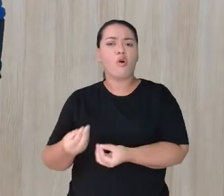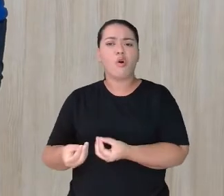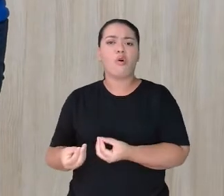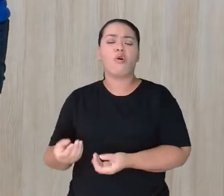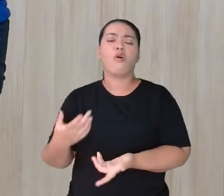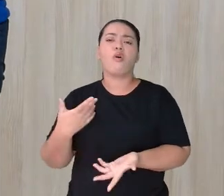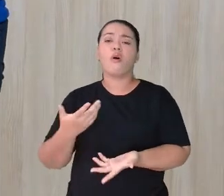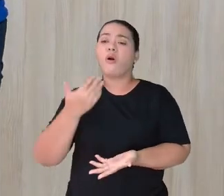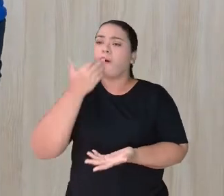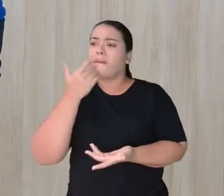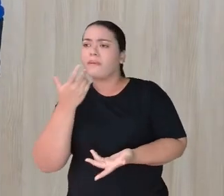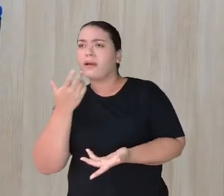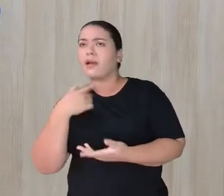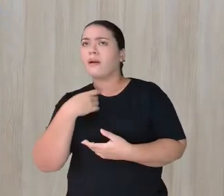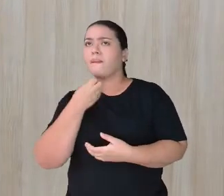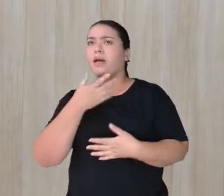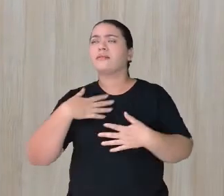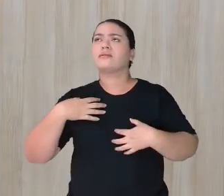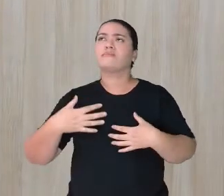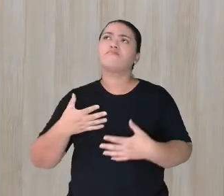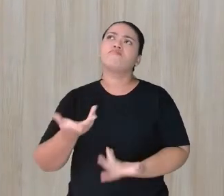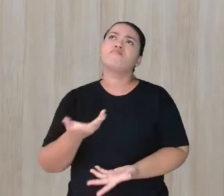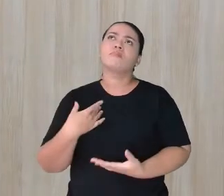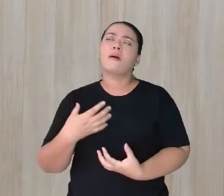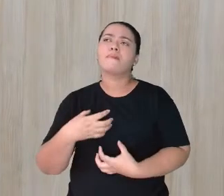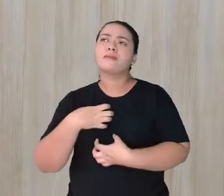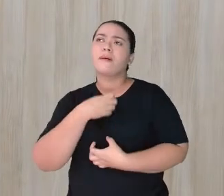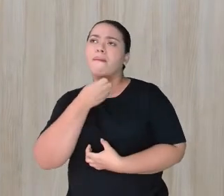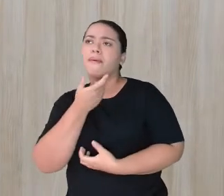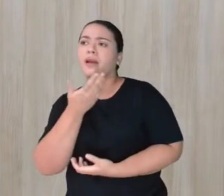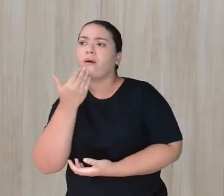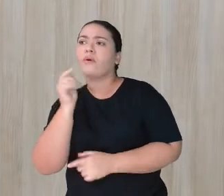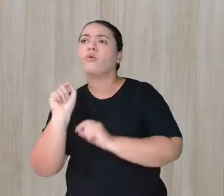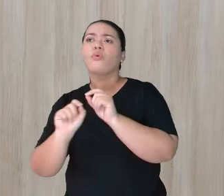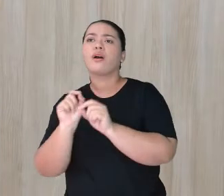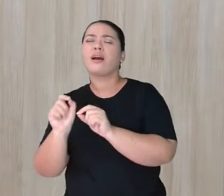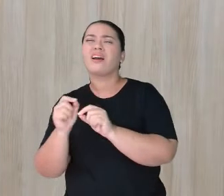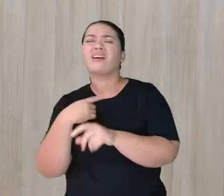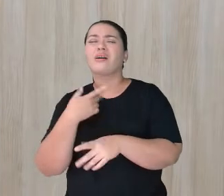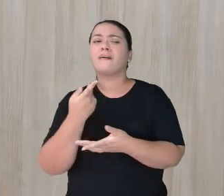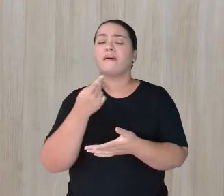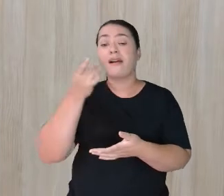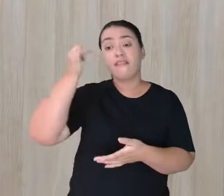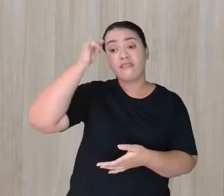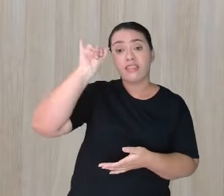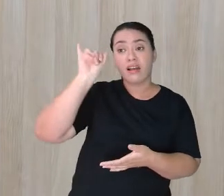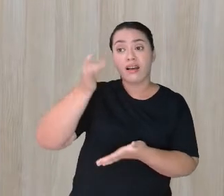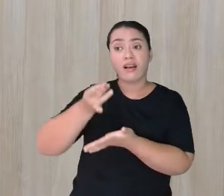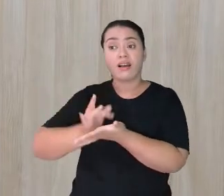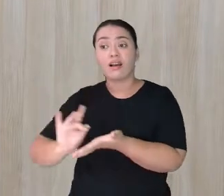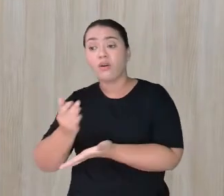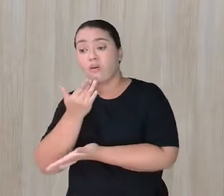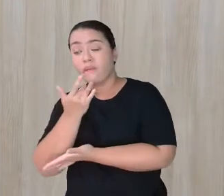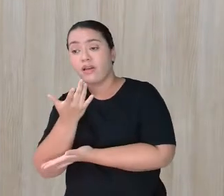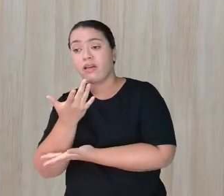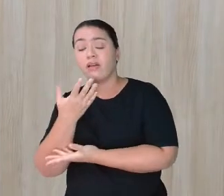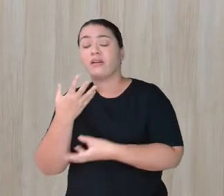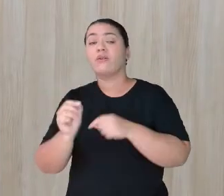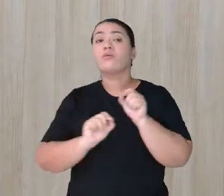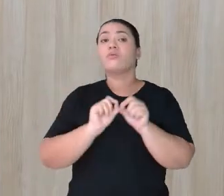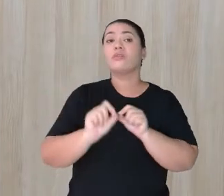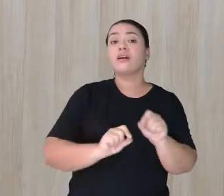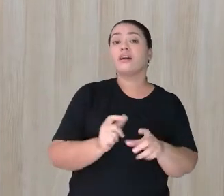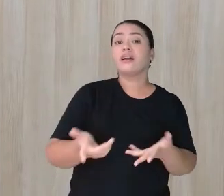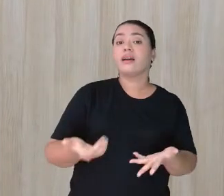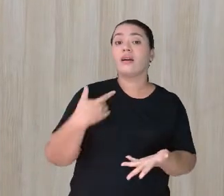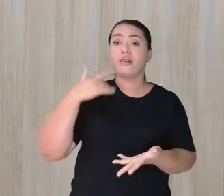que alimento eu me sinto melhor quando eu como, não é? O que é que eu posso hoje comer bem, o que é que eu sei,